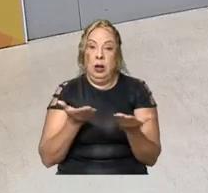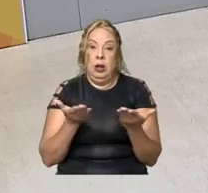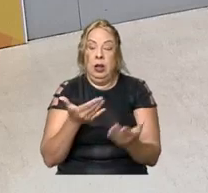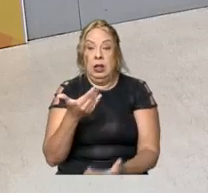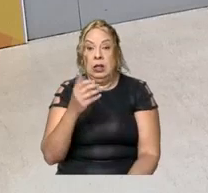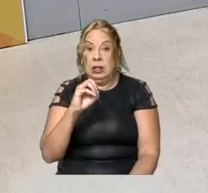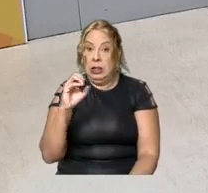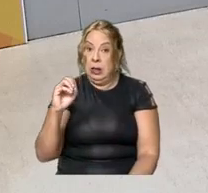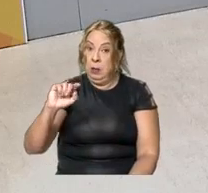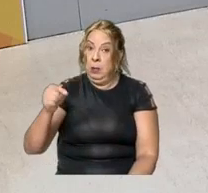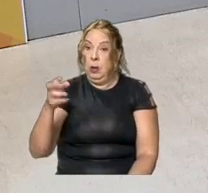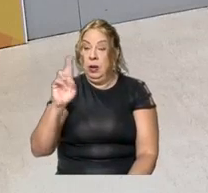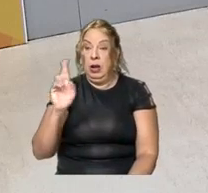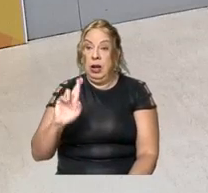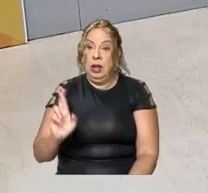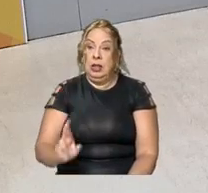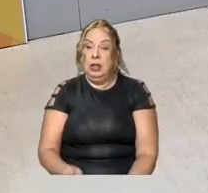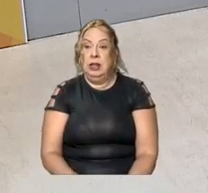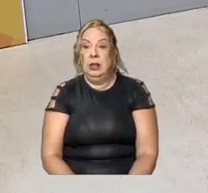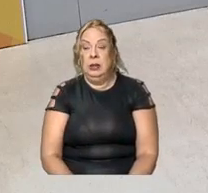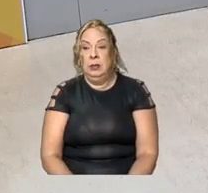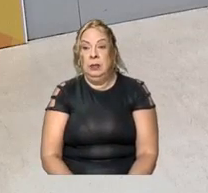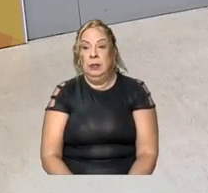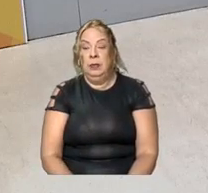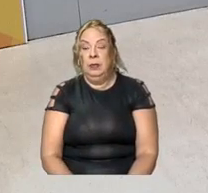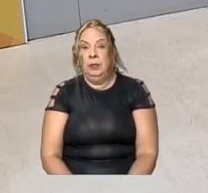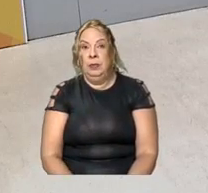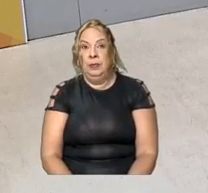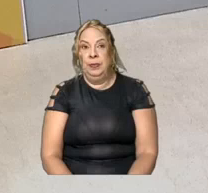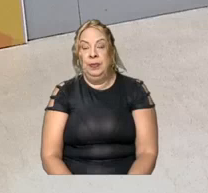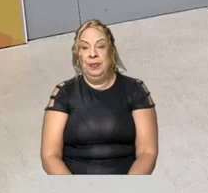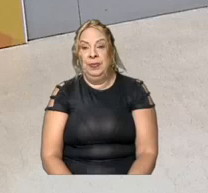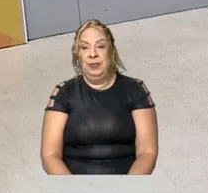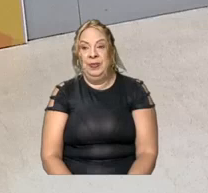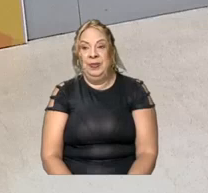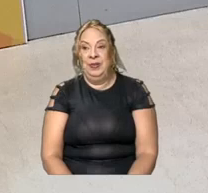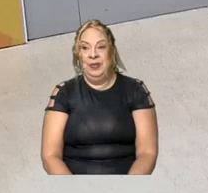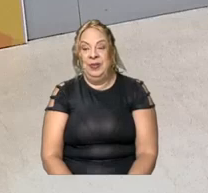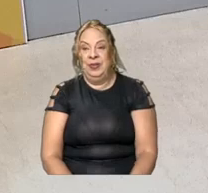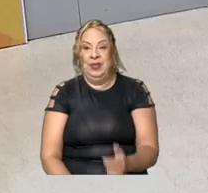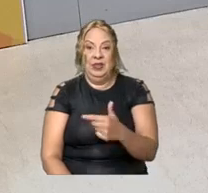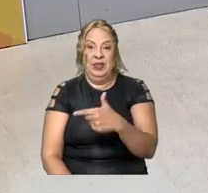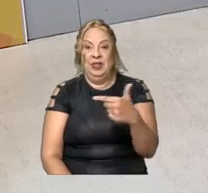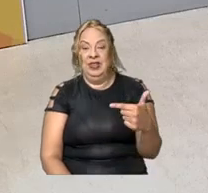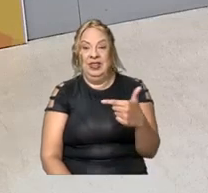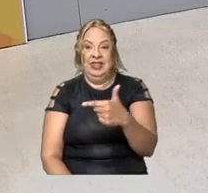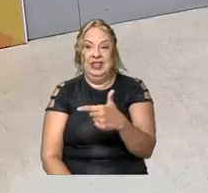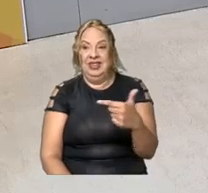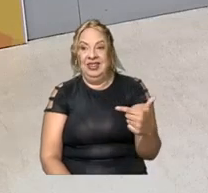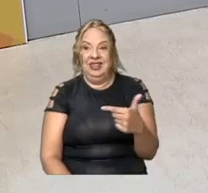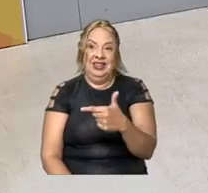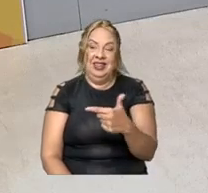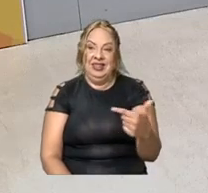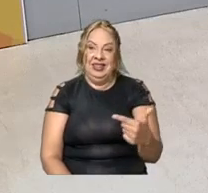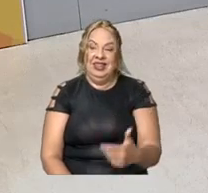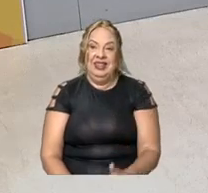o bolso de alguém. Ô, lá em casa! Número 22, 22, marque aí.